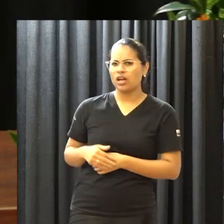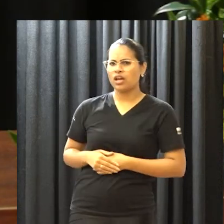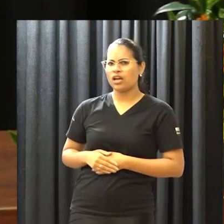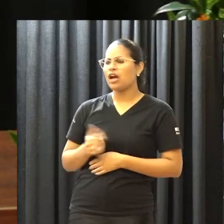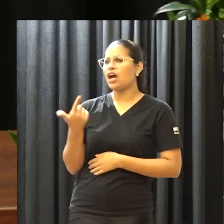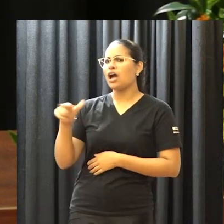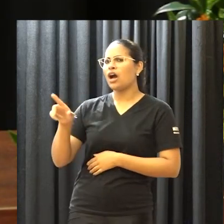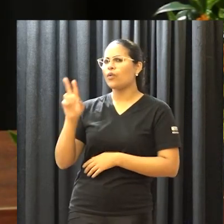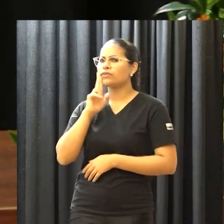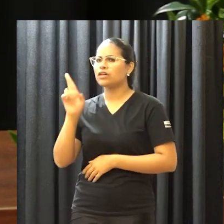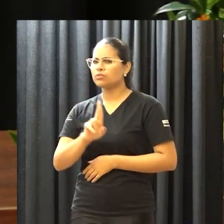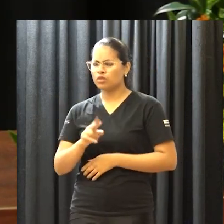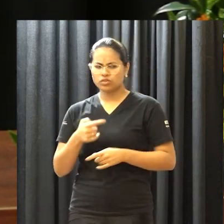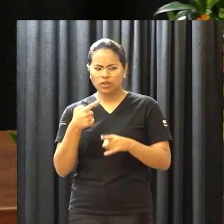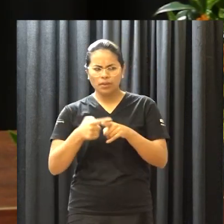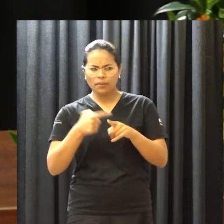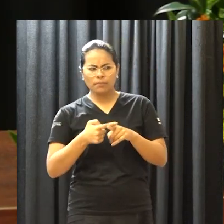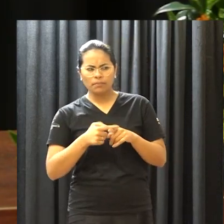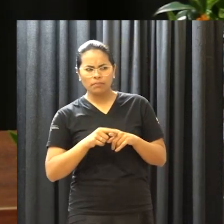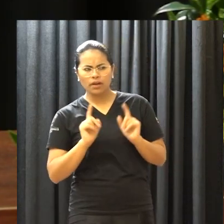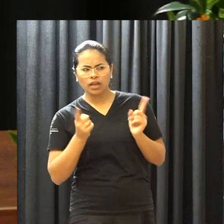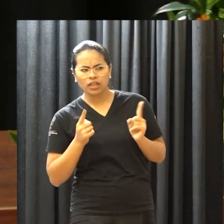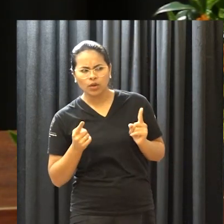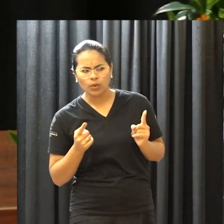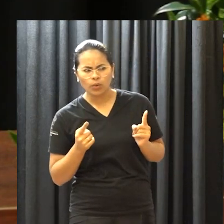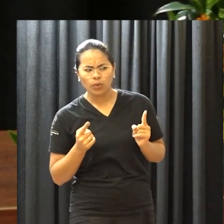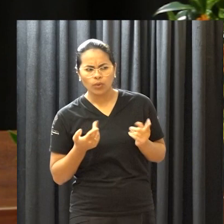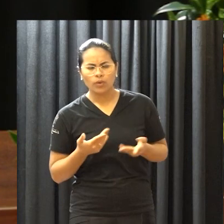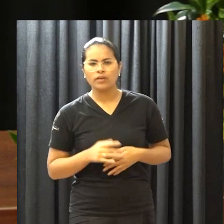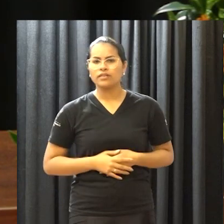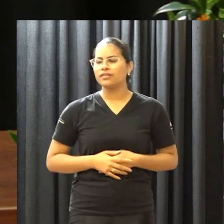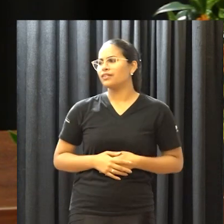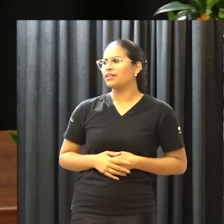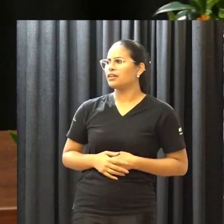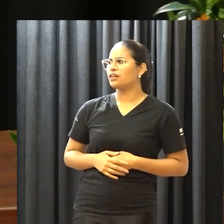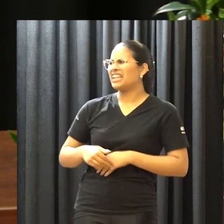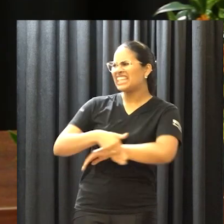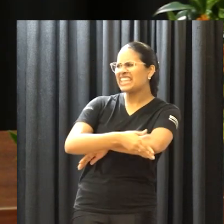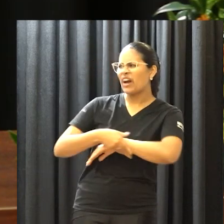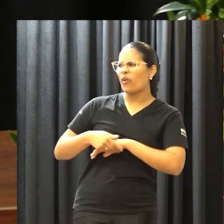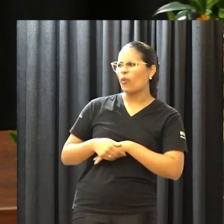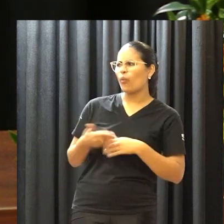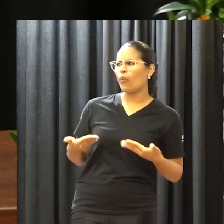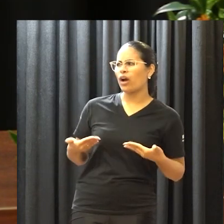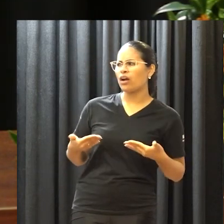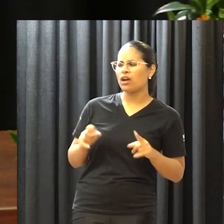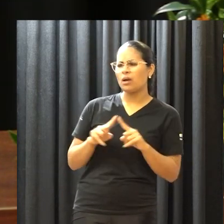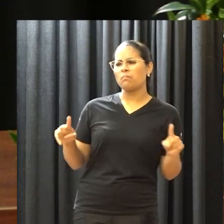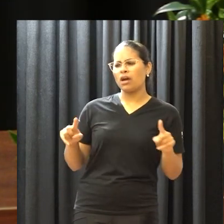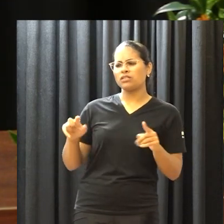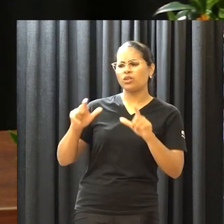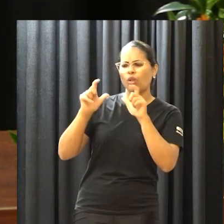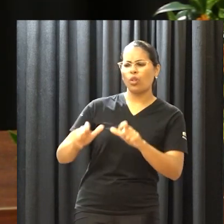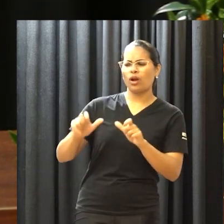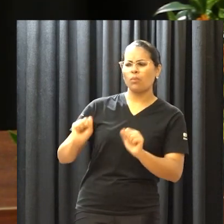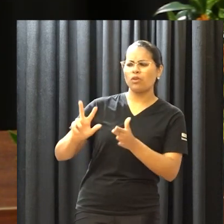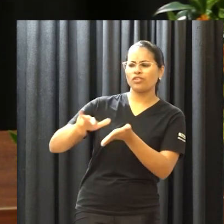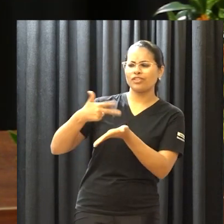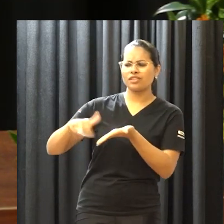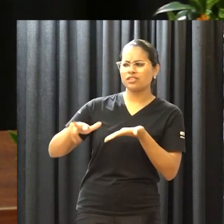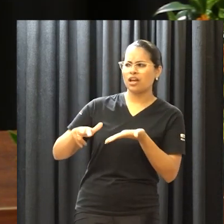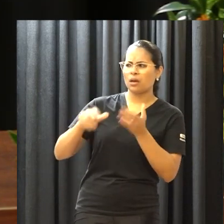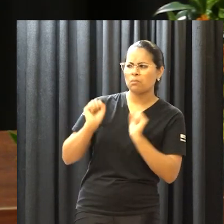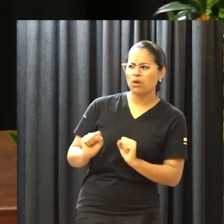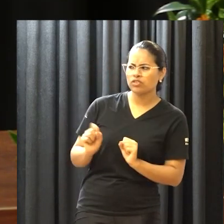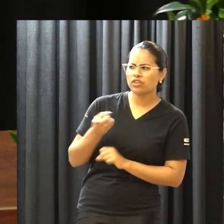riem. Pela rua não, mas você está ali num ambiente, você pode ficar dançando à vontade. Não pode não?